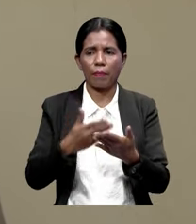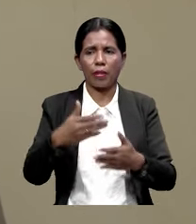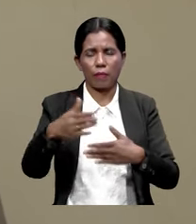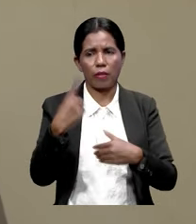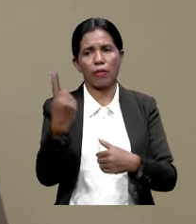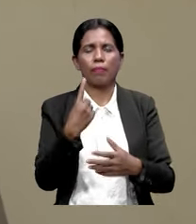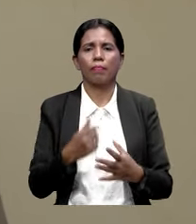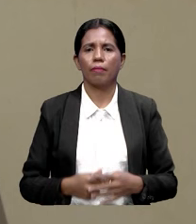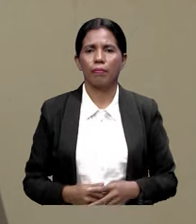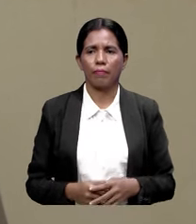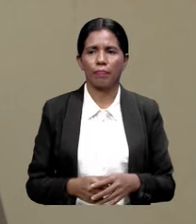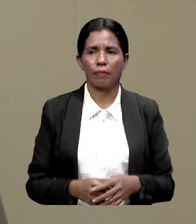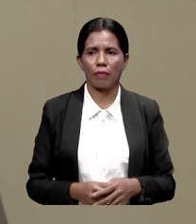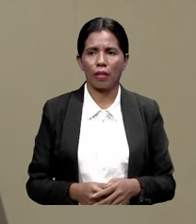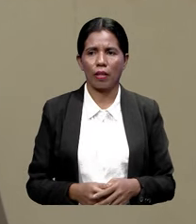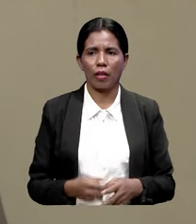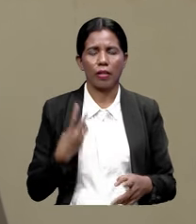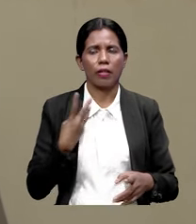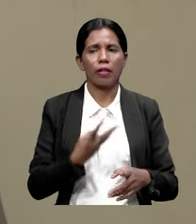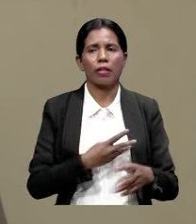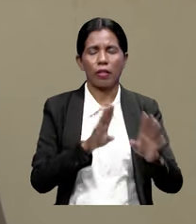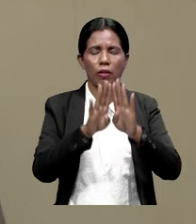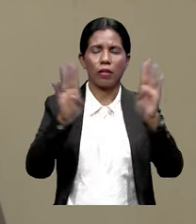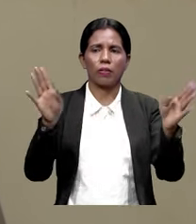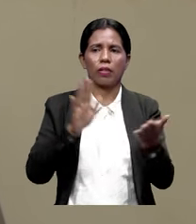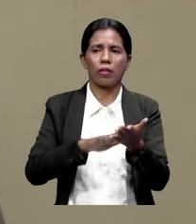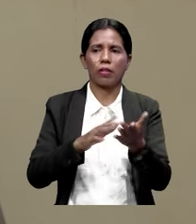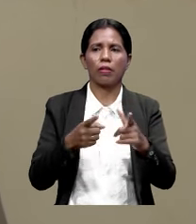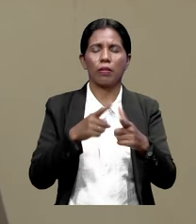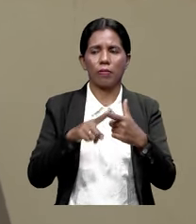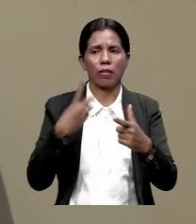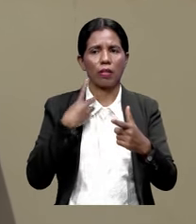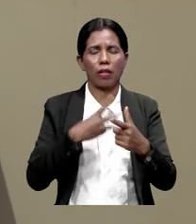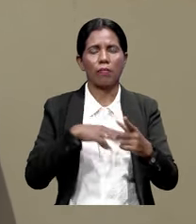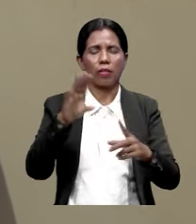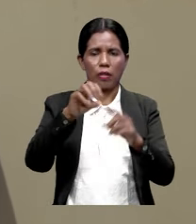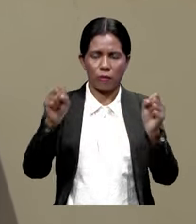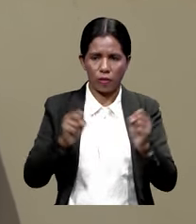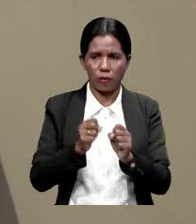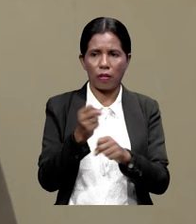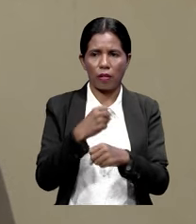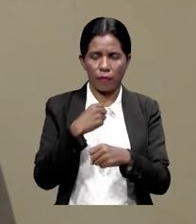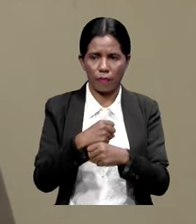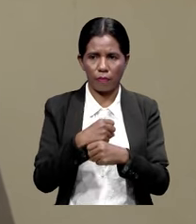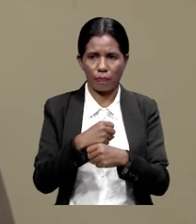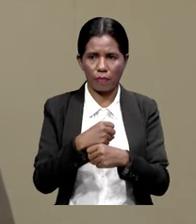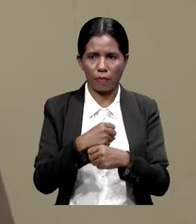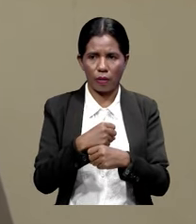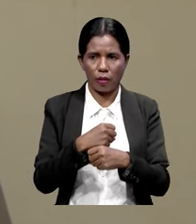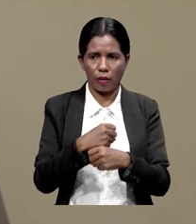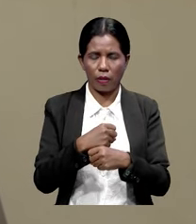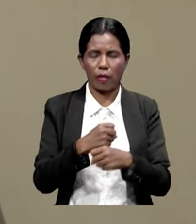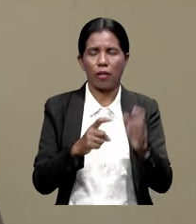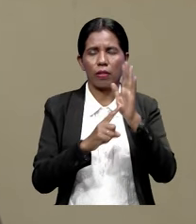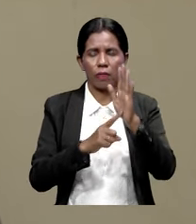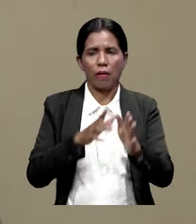permanente. No enquanto ita kwan lo keti skola, depois ame nuda autoridade local halu motivação vai ina